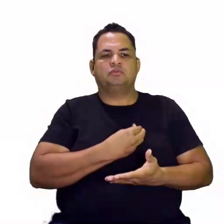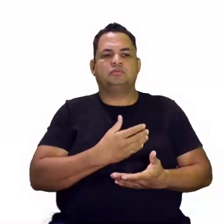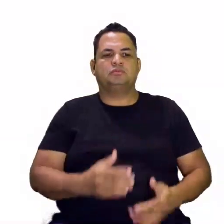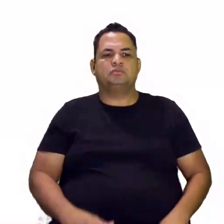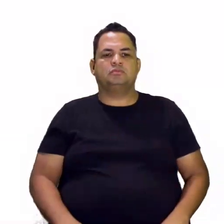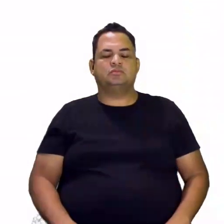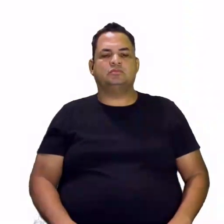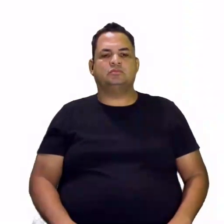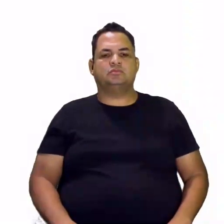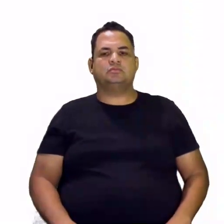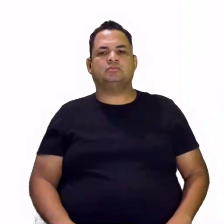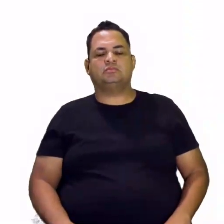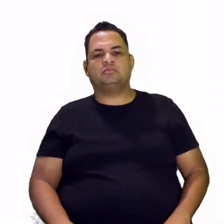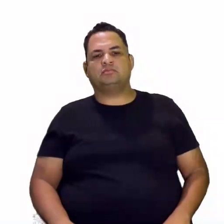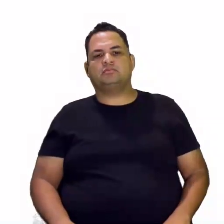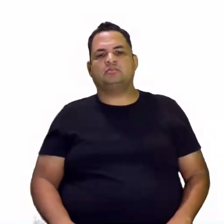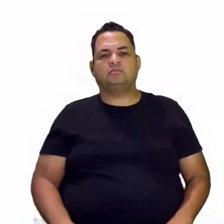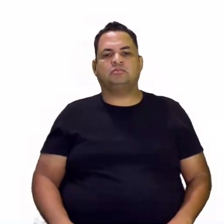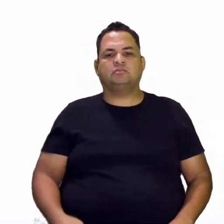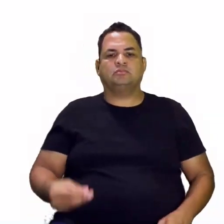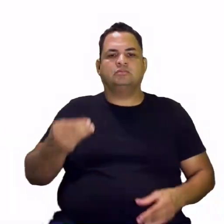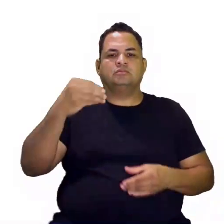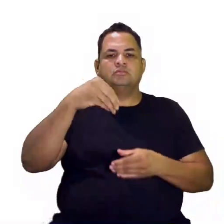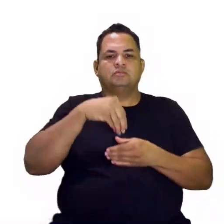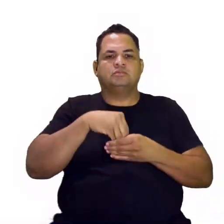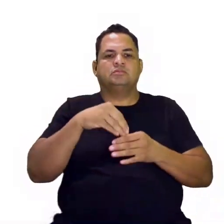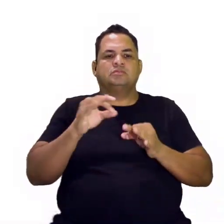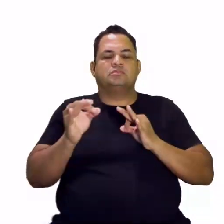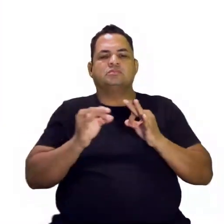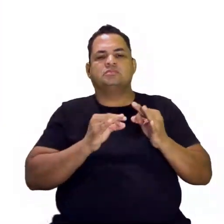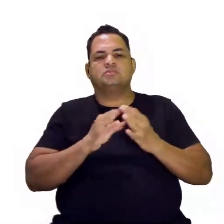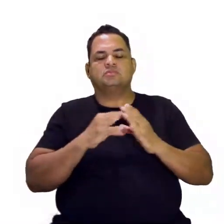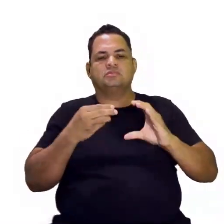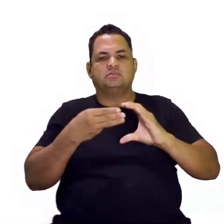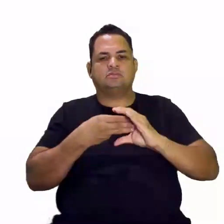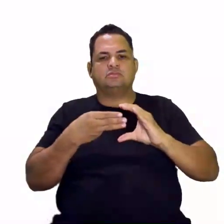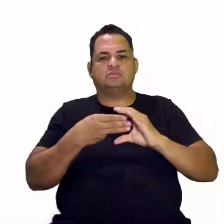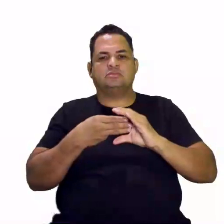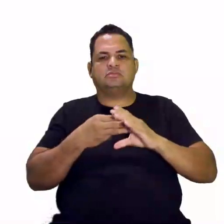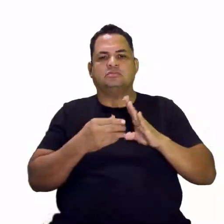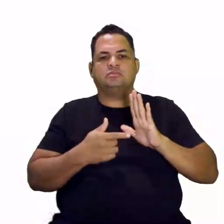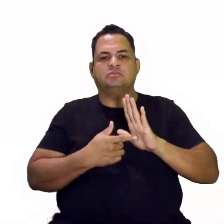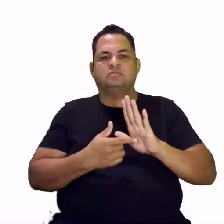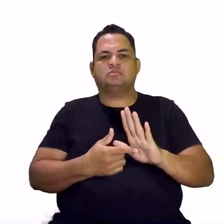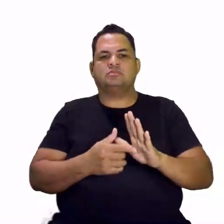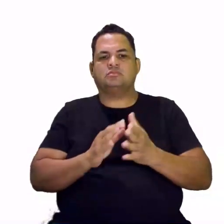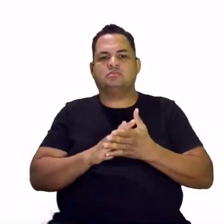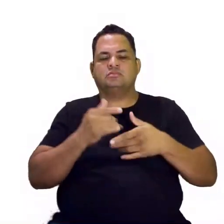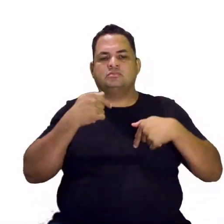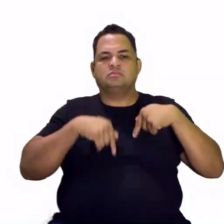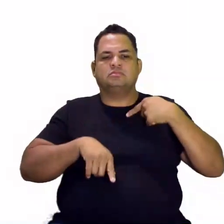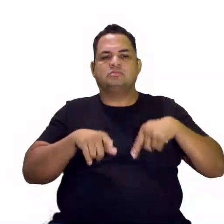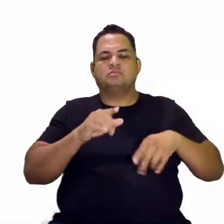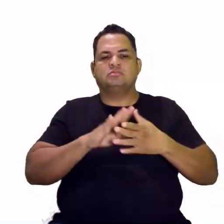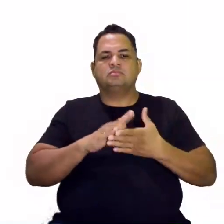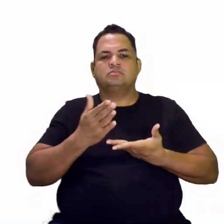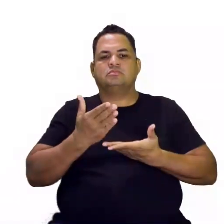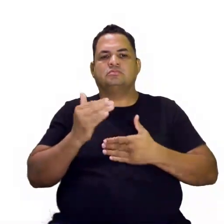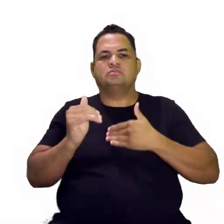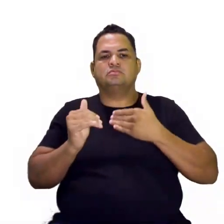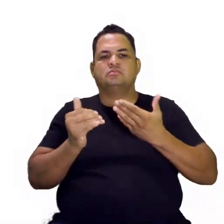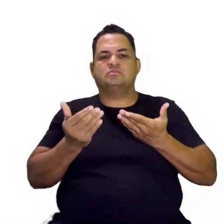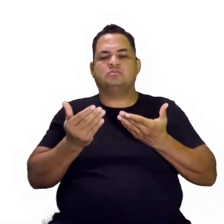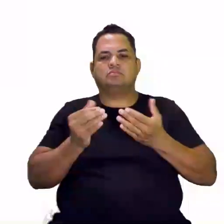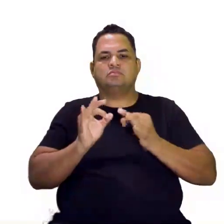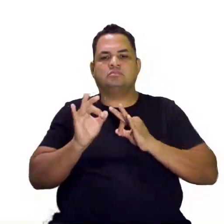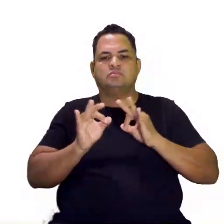tá? Então, quando ele está dentro de um organismo vivo, dentro de uma célula, aí sim ele apresenta o metabolismo que ele vai desenvolver ali, compartilhar esse metabolismo